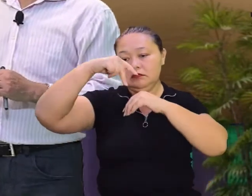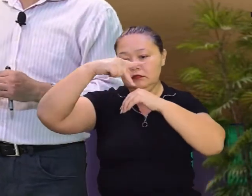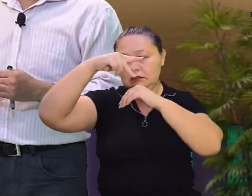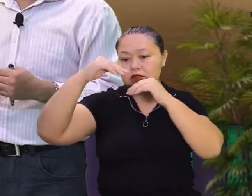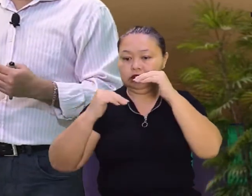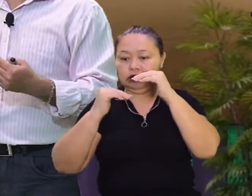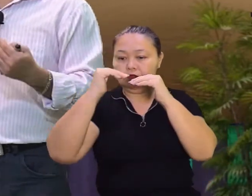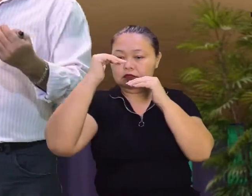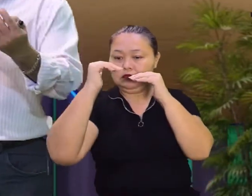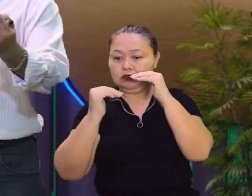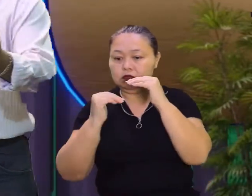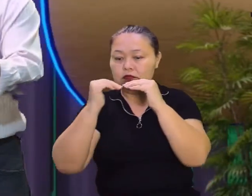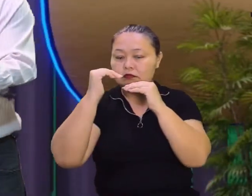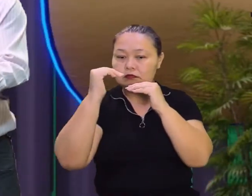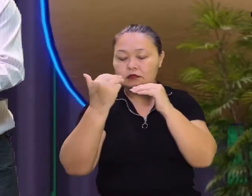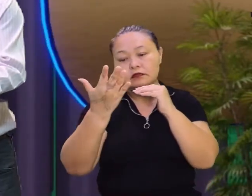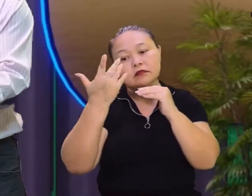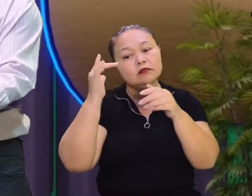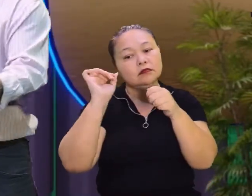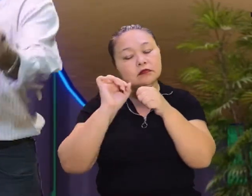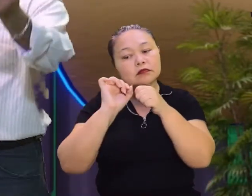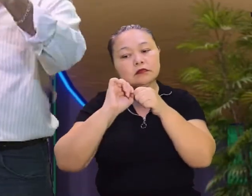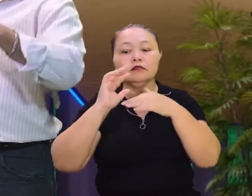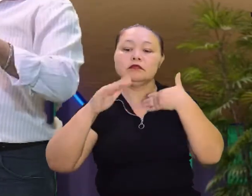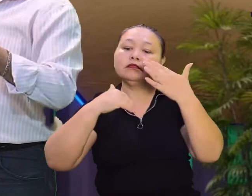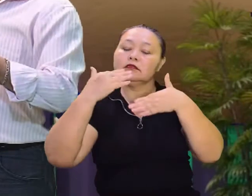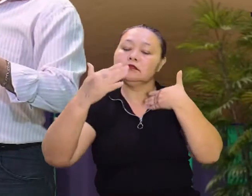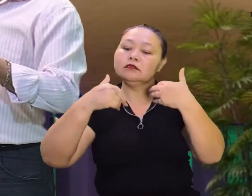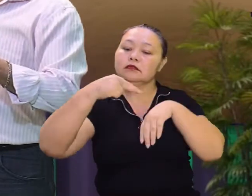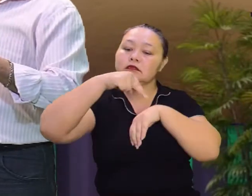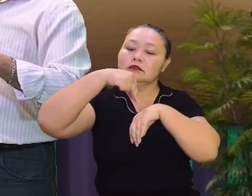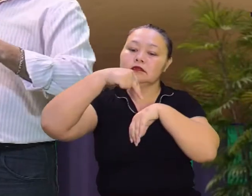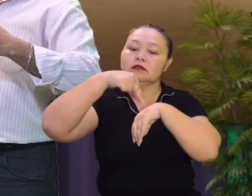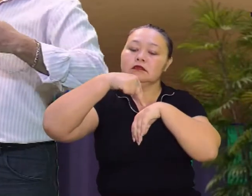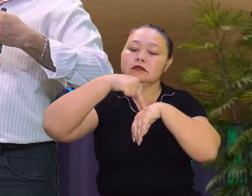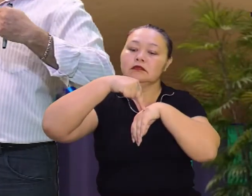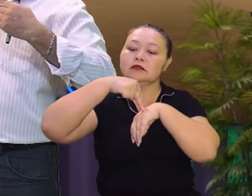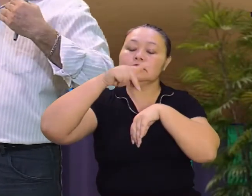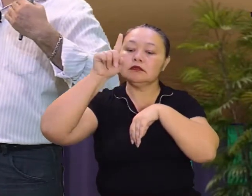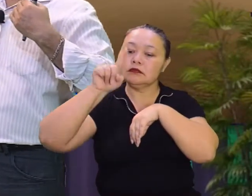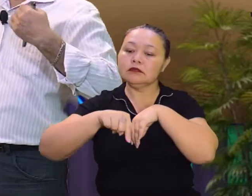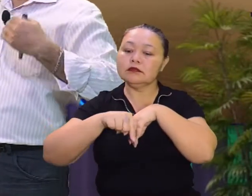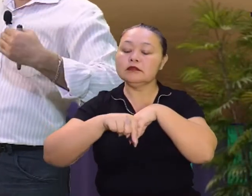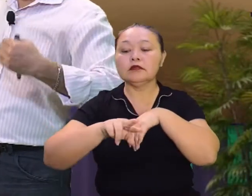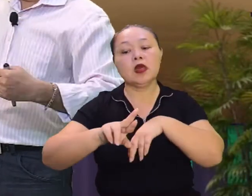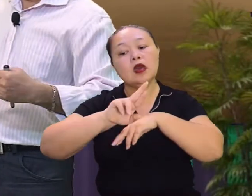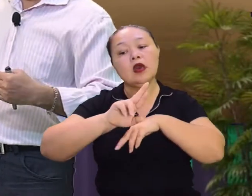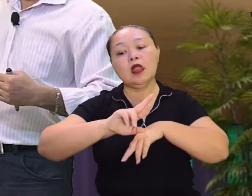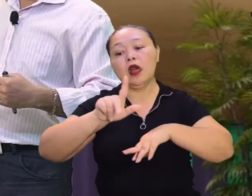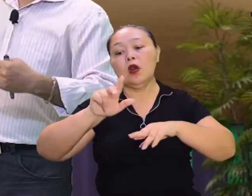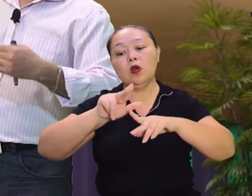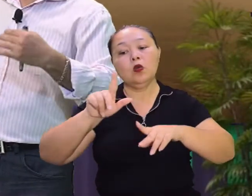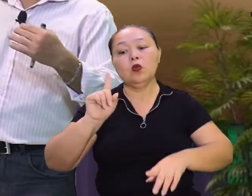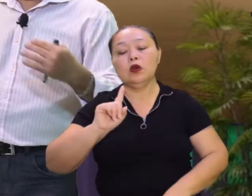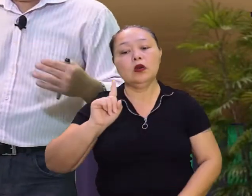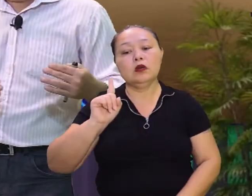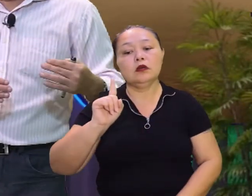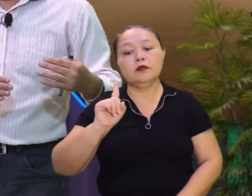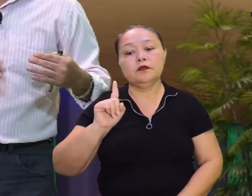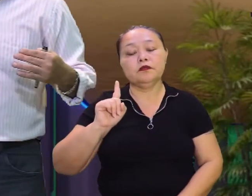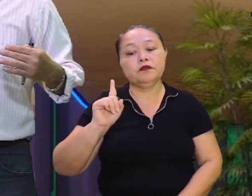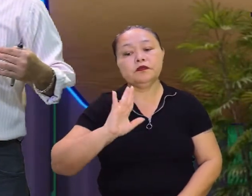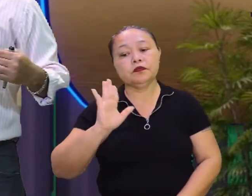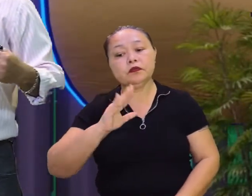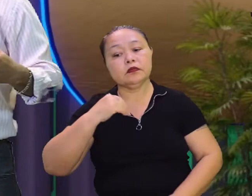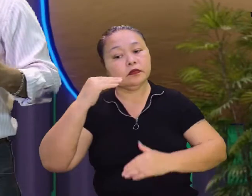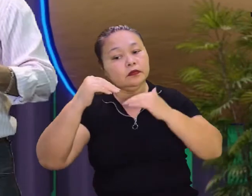Exatamente. E fazer com que se desenvolvam essas nações. Muito bem. Que elas não são, como você falou, não são